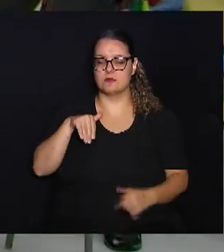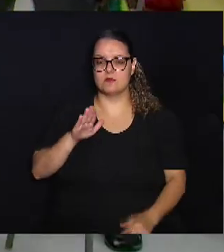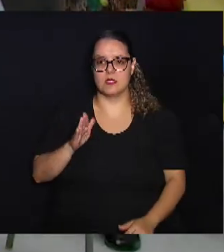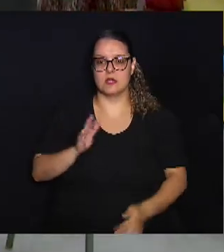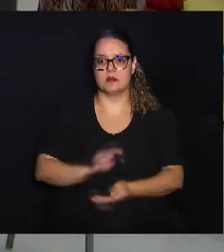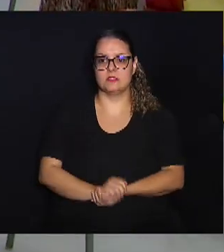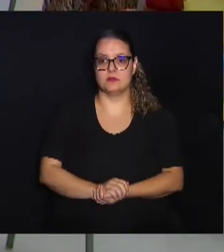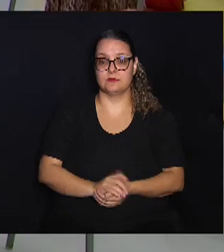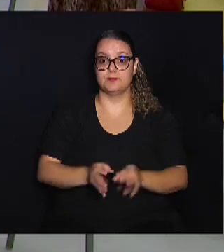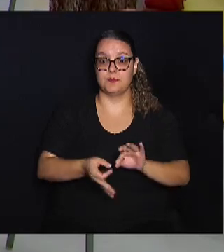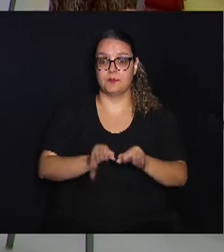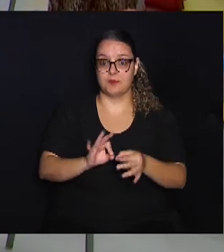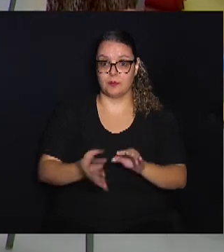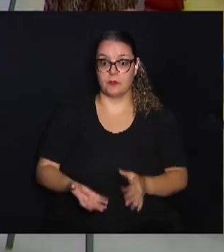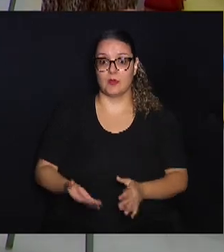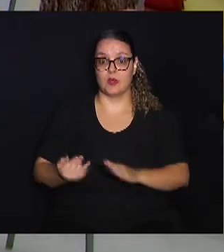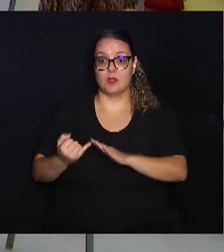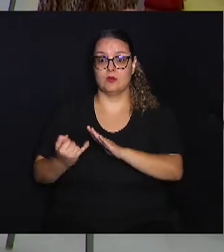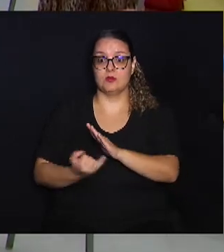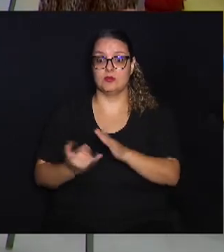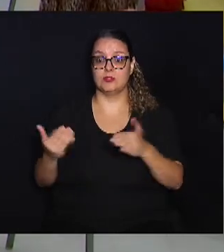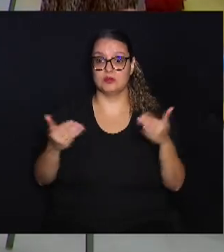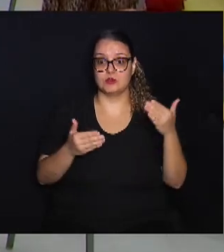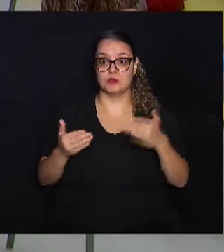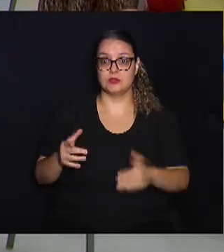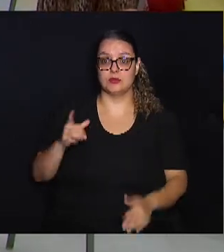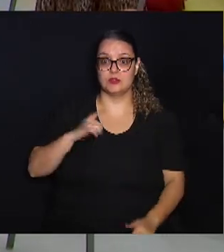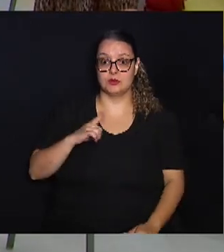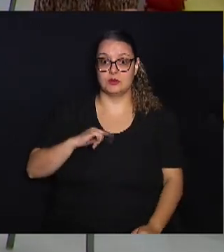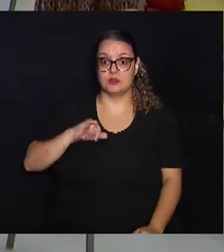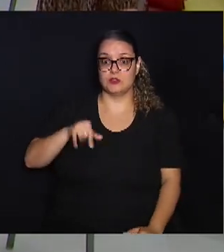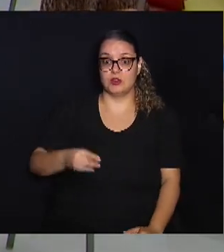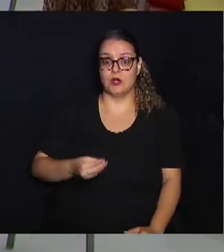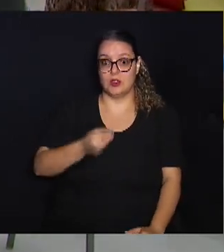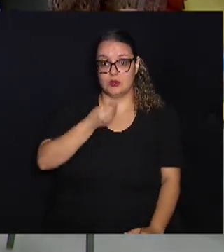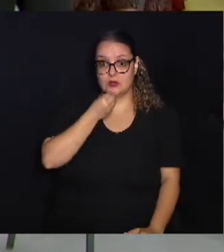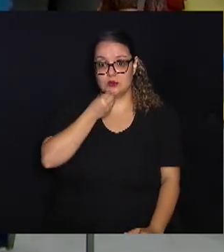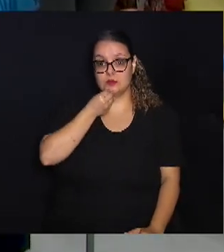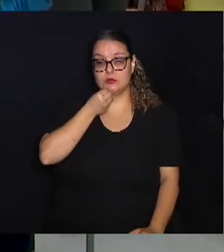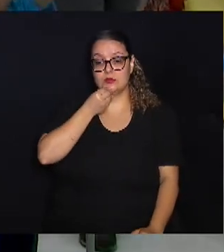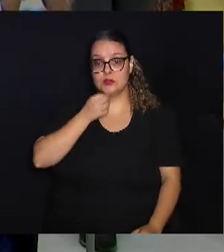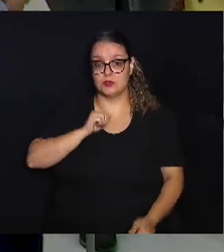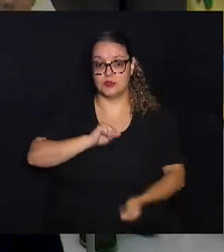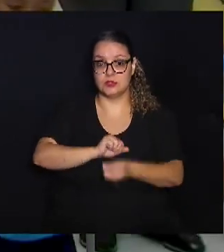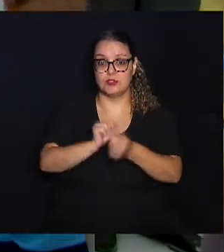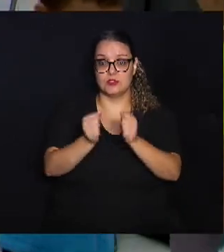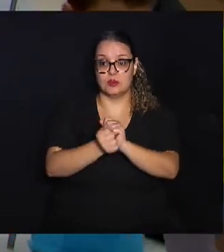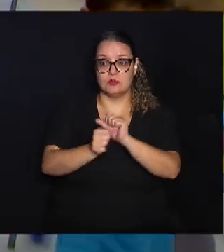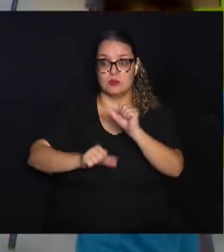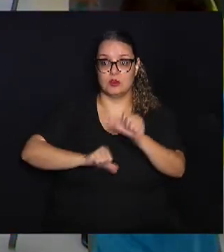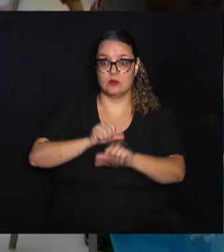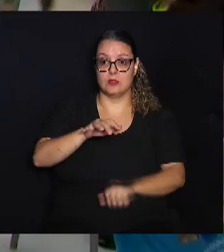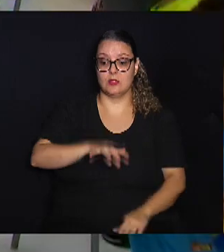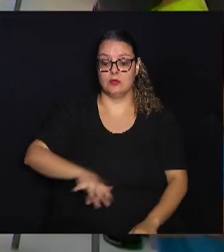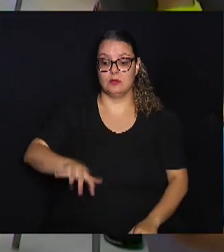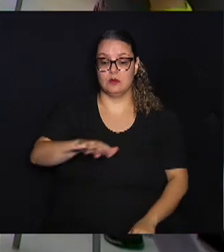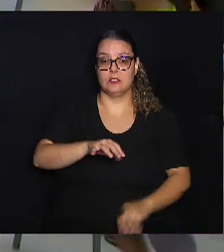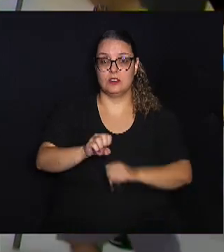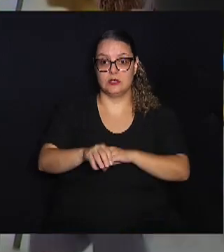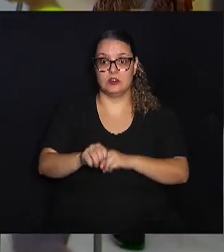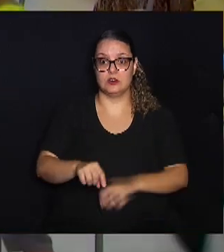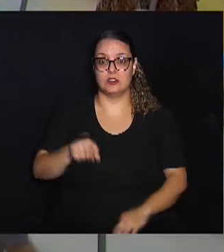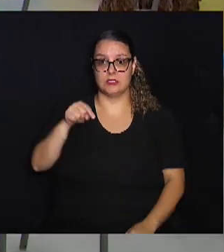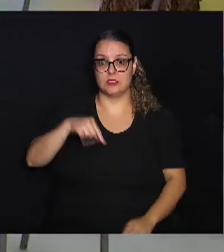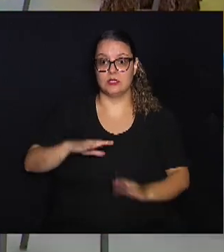das oficinas, as instituições participantes tiveram a oportunidade de revitalizar um dos seus espaços educativos. E aqui